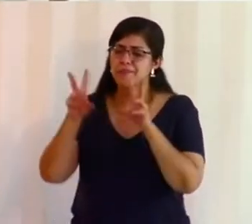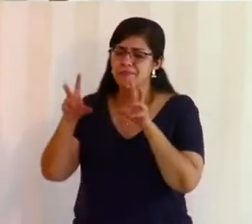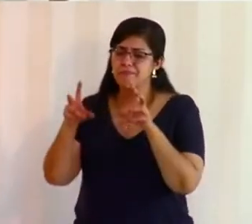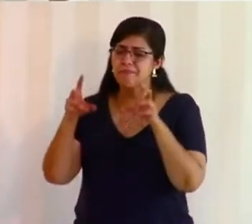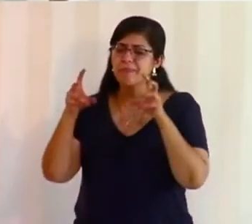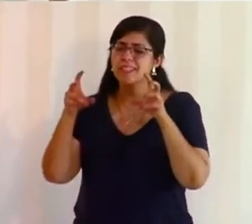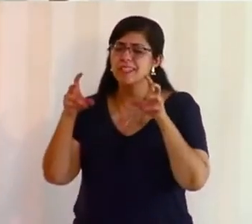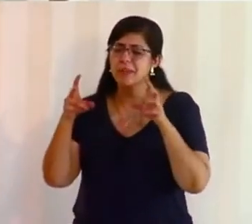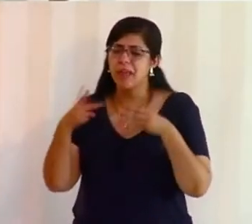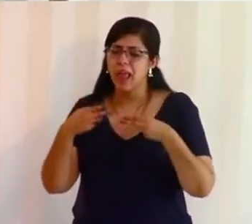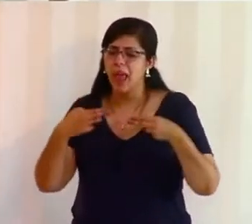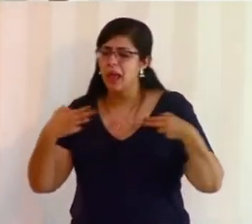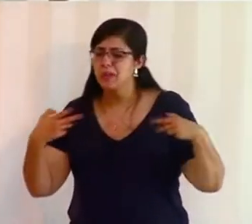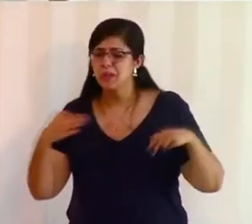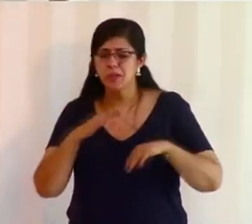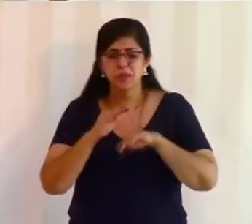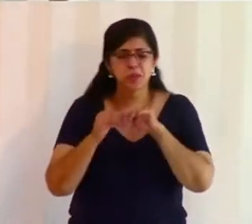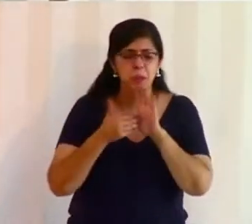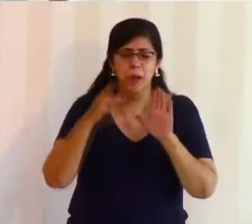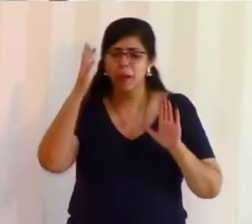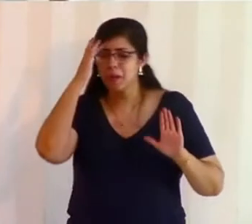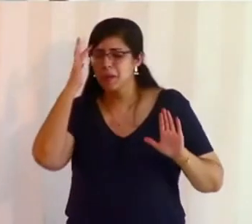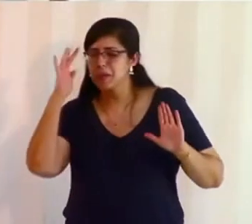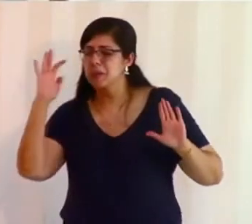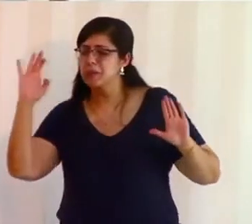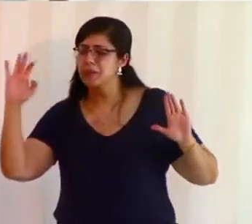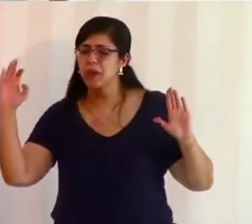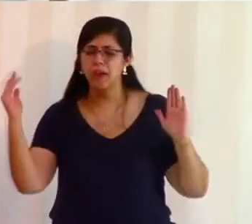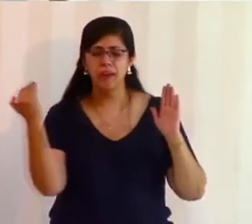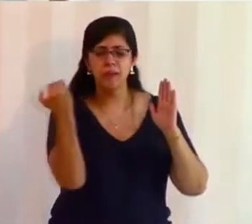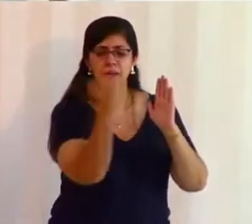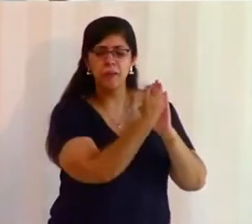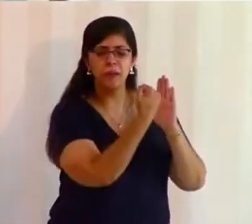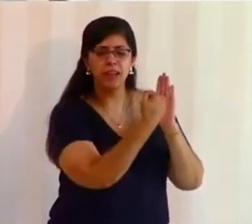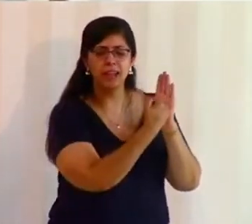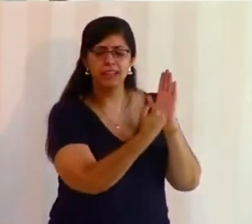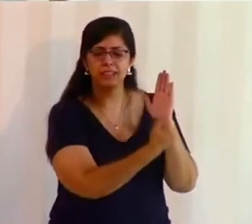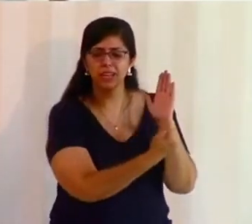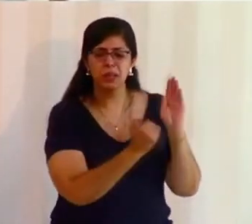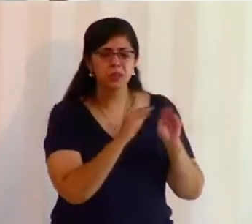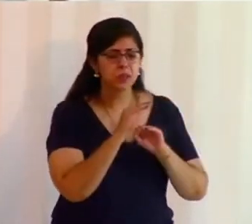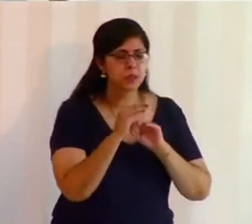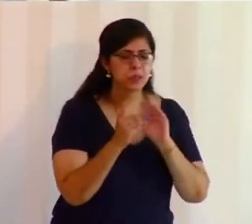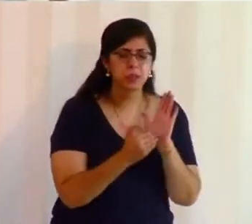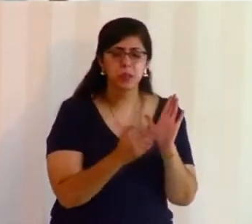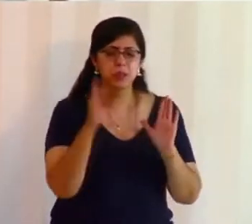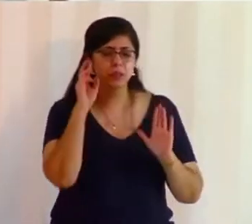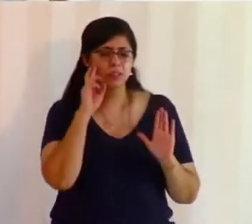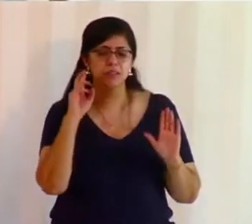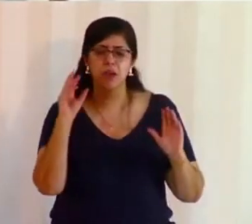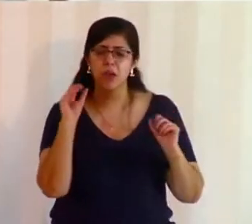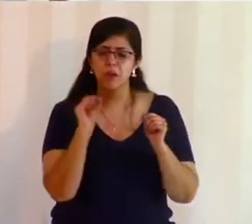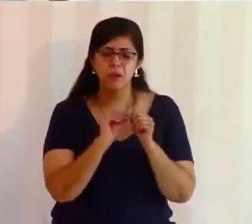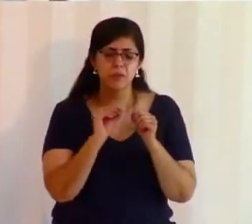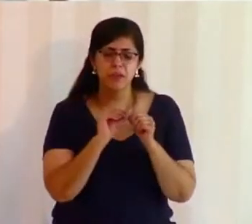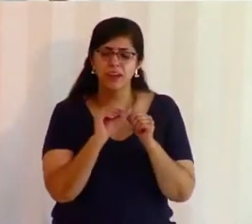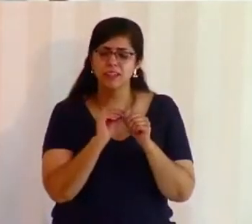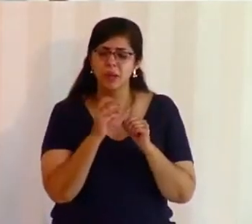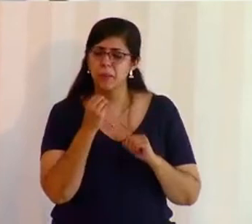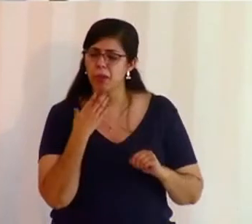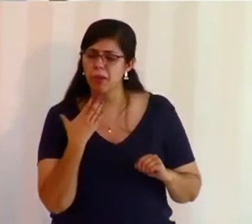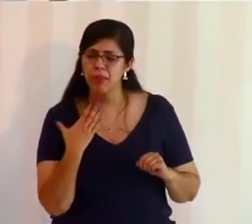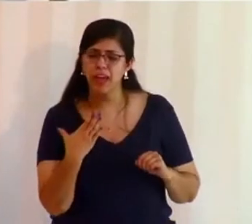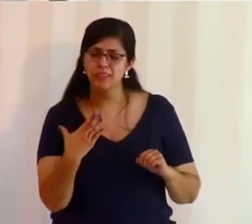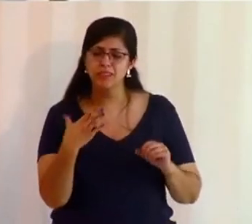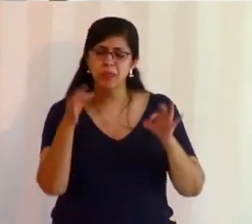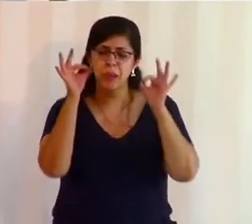que o que estamos planejando, o que estamos sonhando, sim, ó Deus, nós queremos submeter isso à Tua vontade, que é boa, perfeita e agradável, porque é